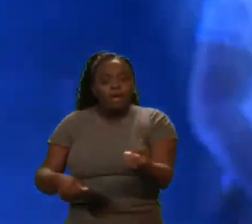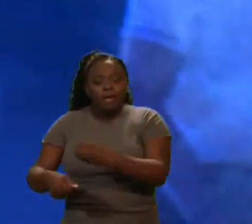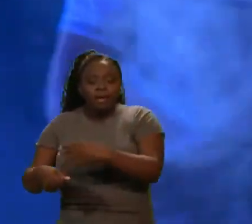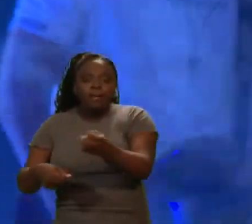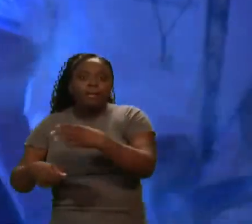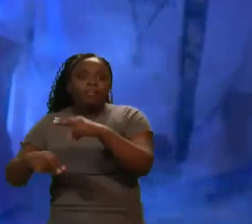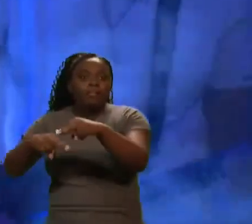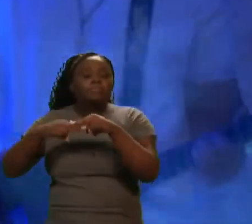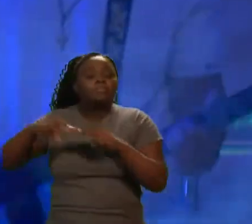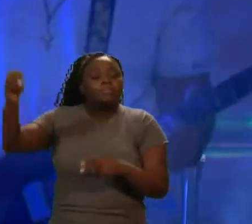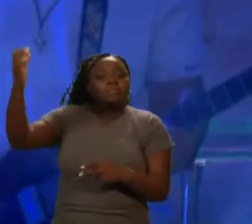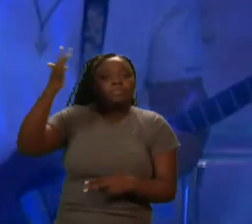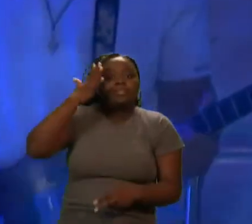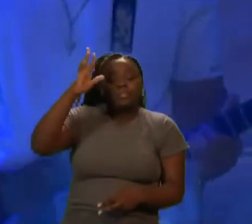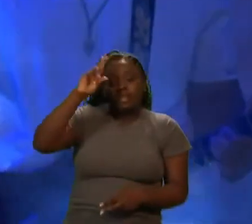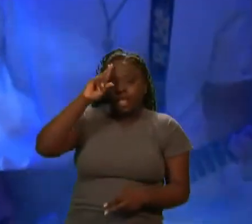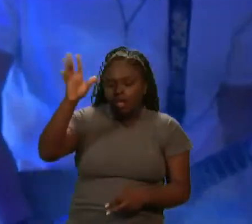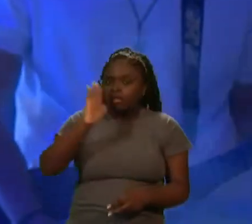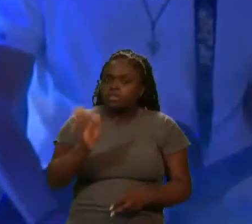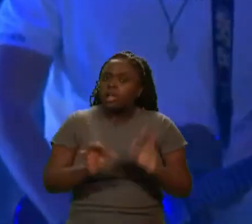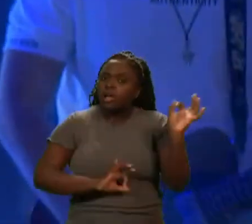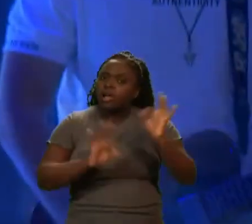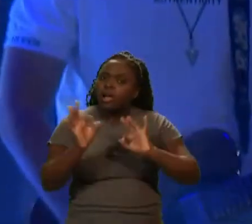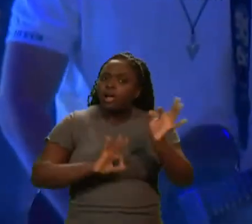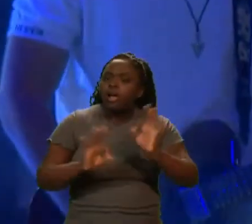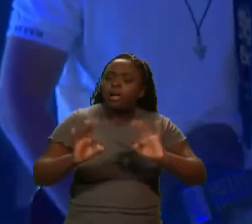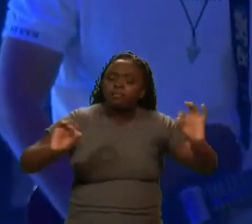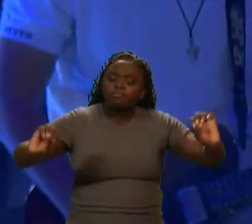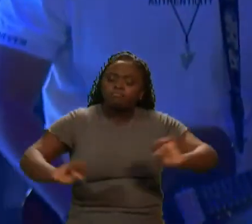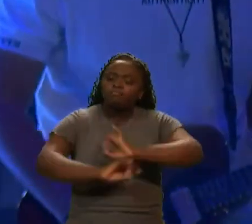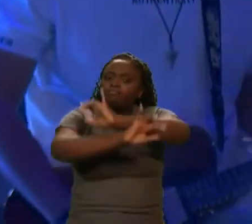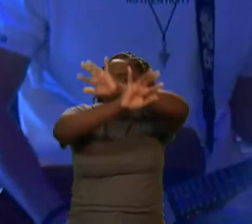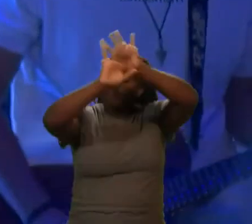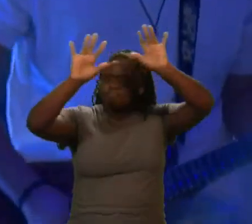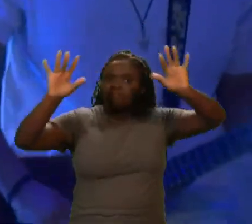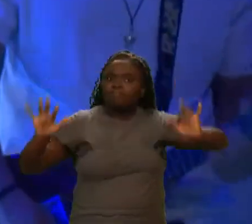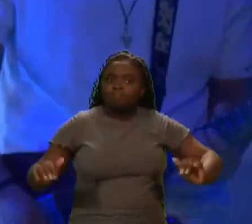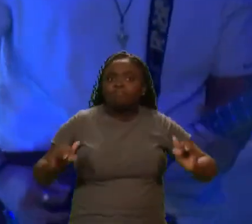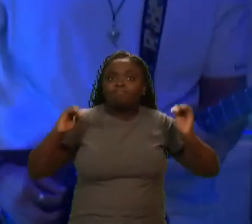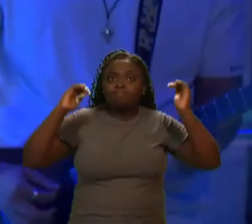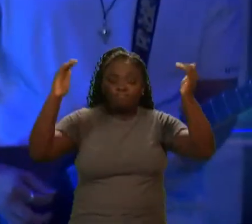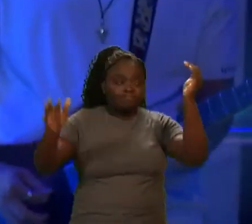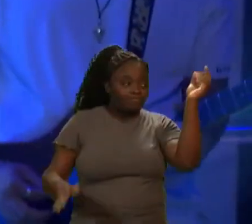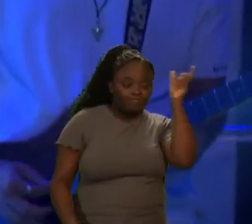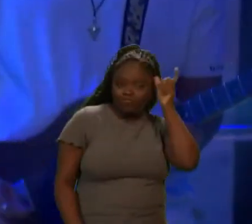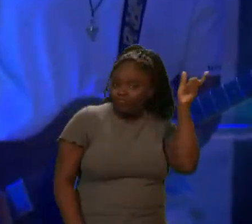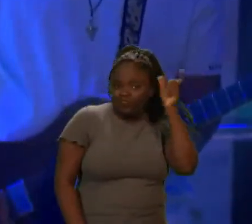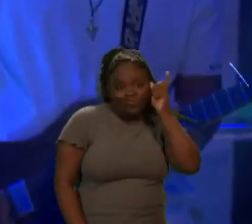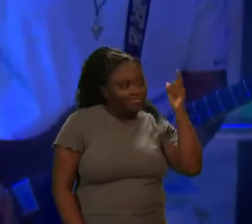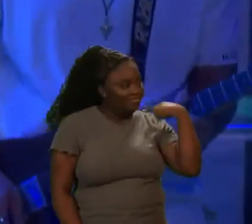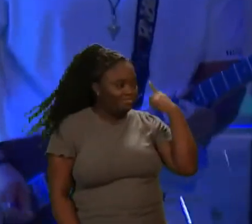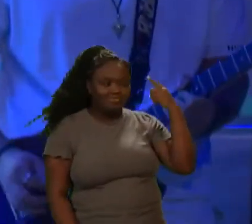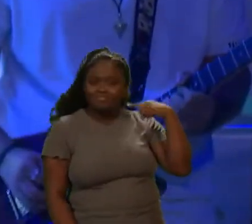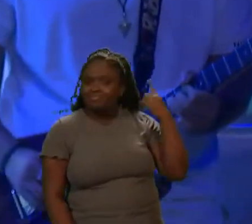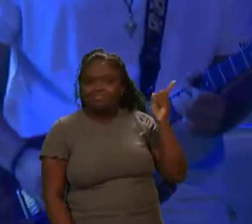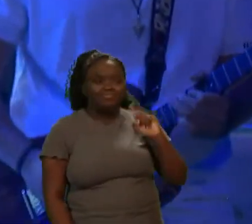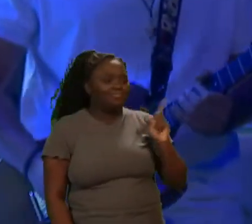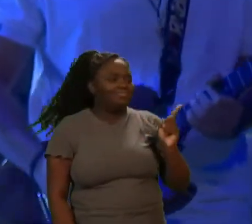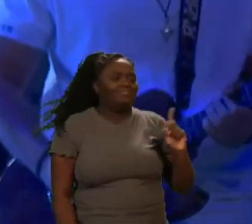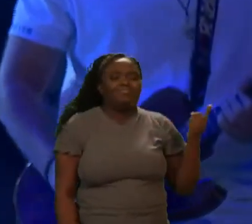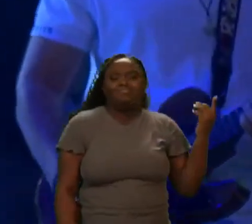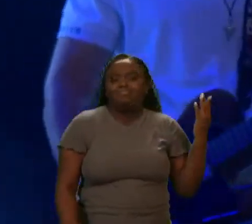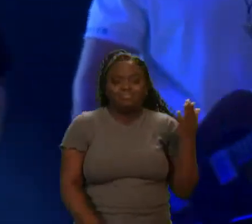do Senhor. Se prepare para um revestimento de glória tão grande que o diabo nem é louco em tocar chapa